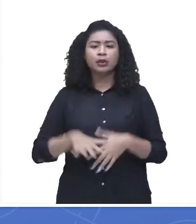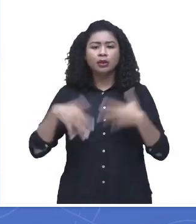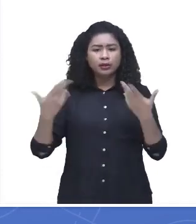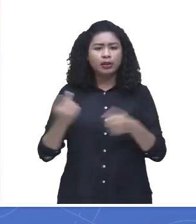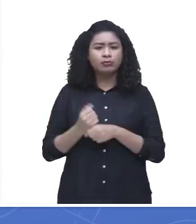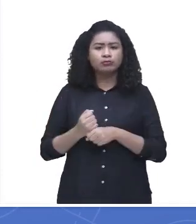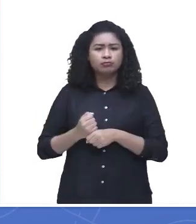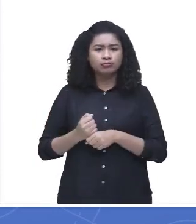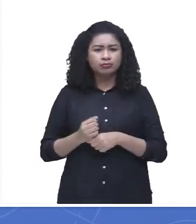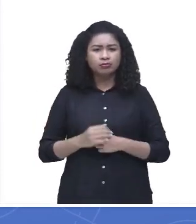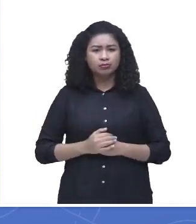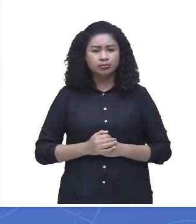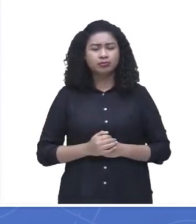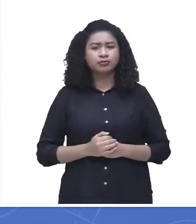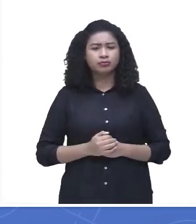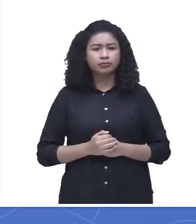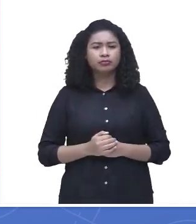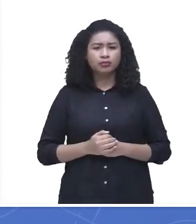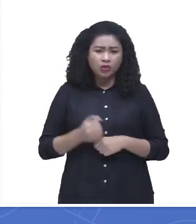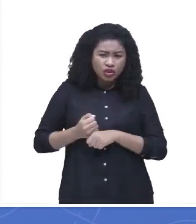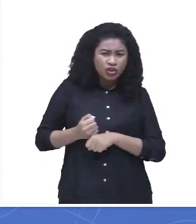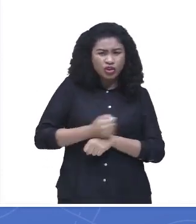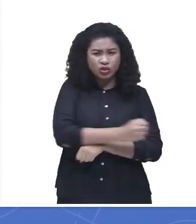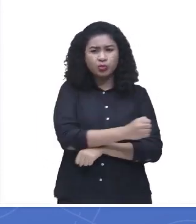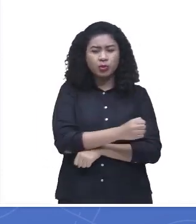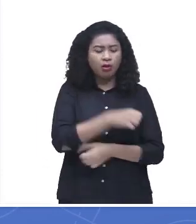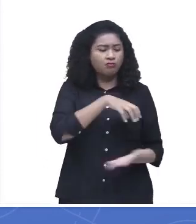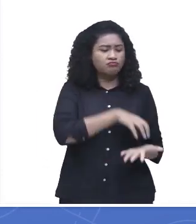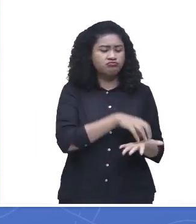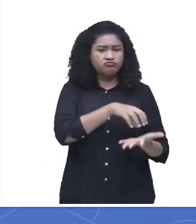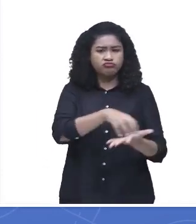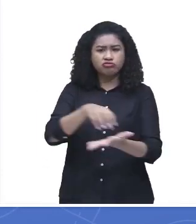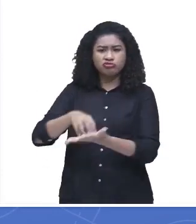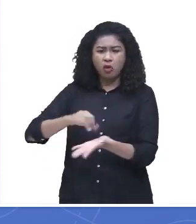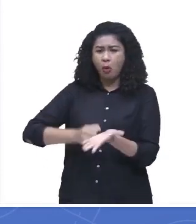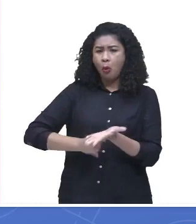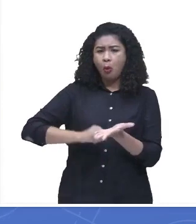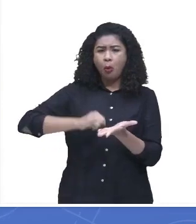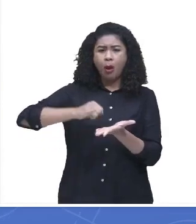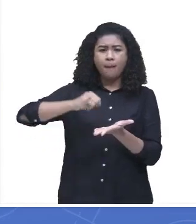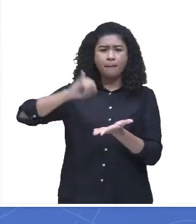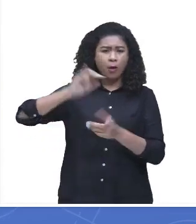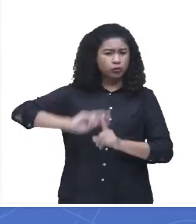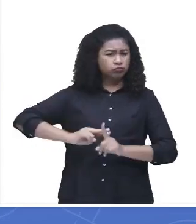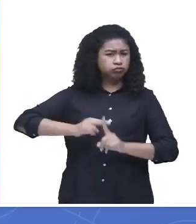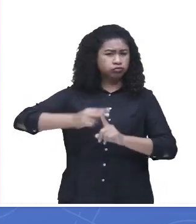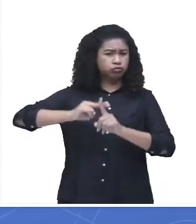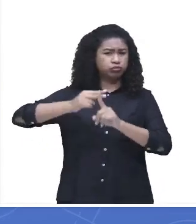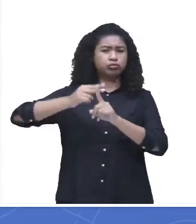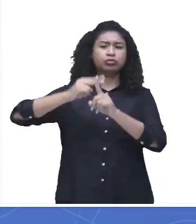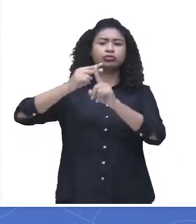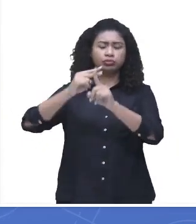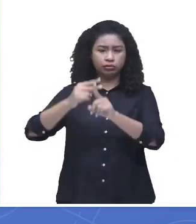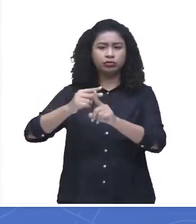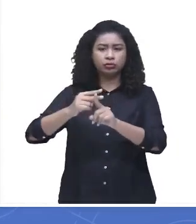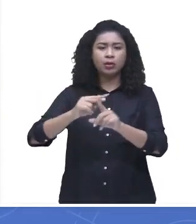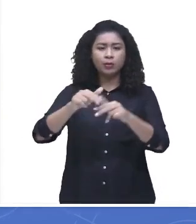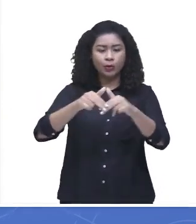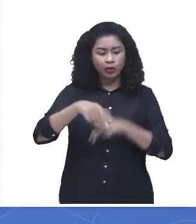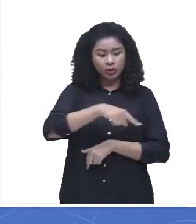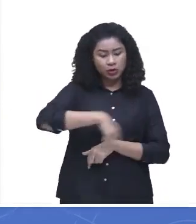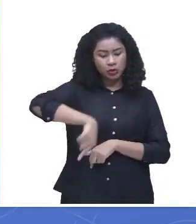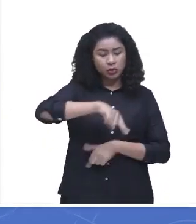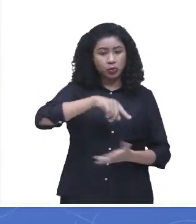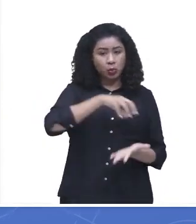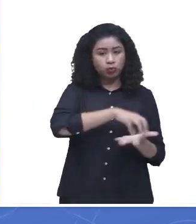exploração ainda maior das 13 colônias com impostos que vai gerar uma grande revolta. Então é justamente essa guerra aí dos